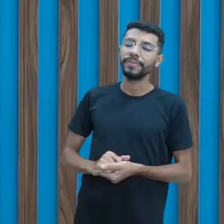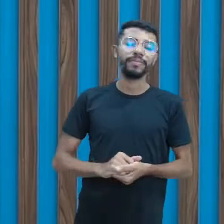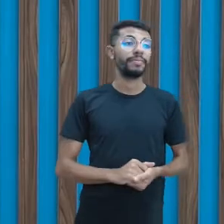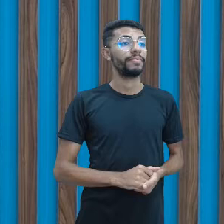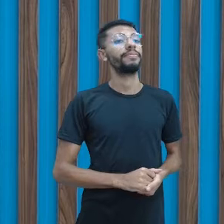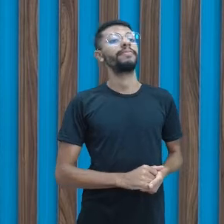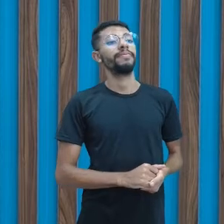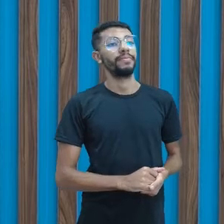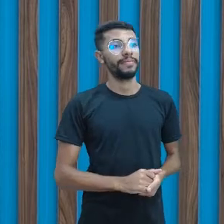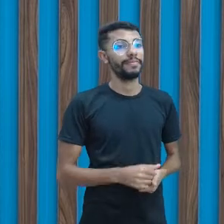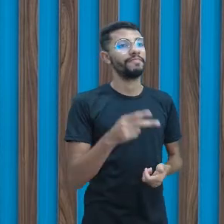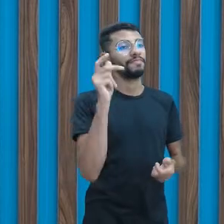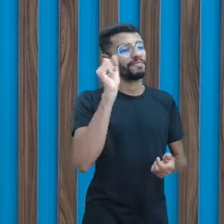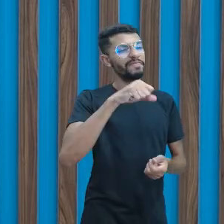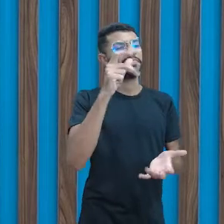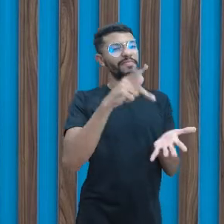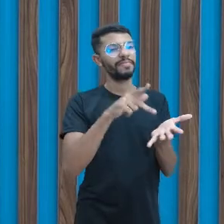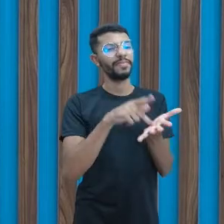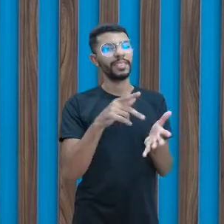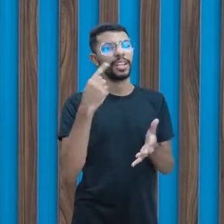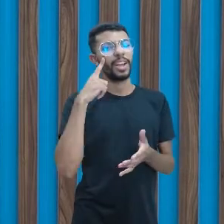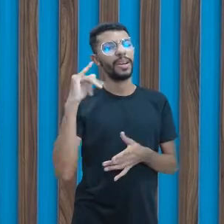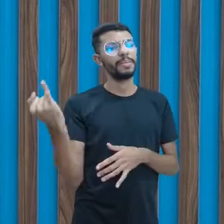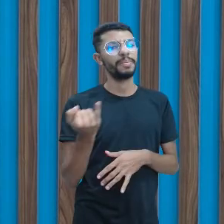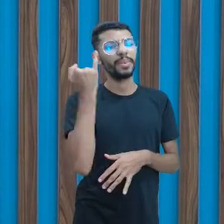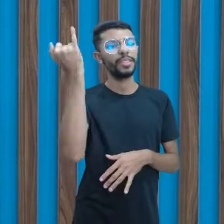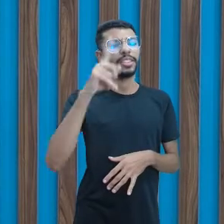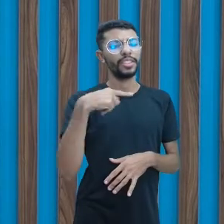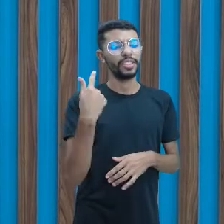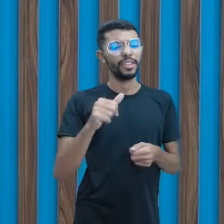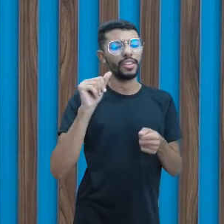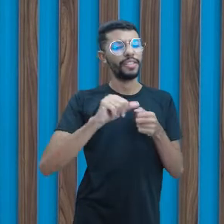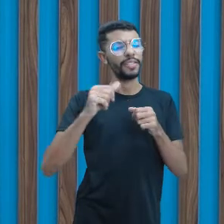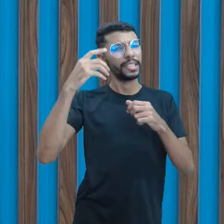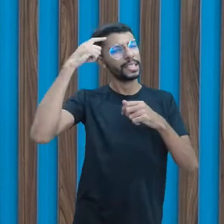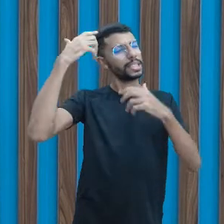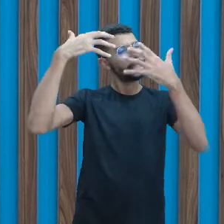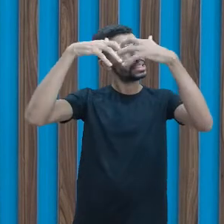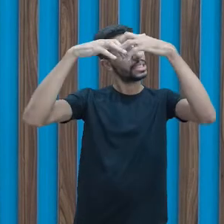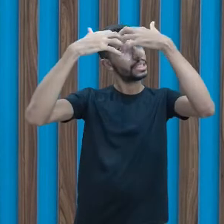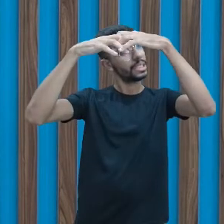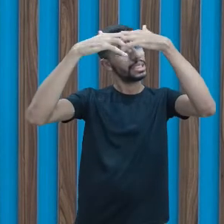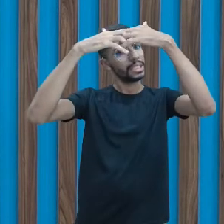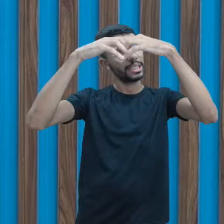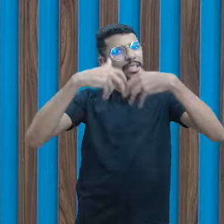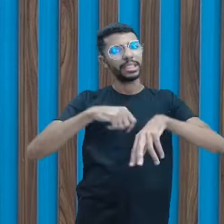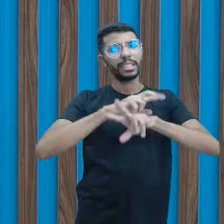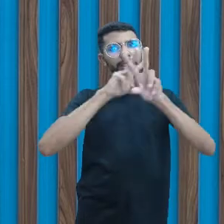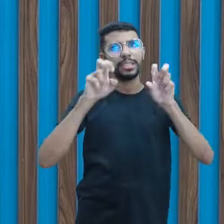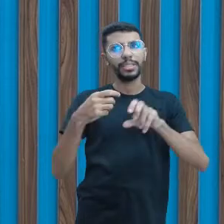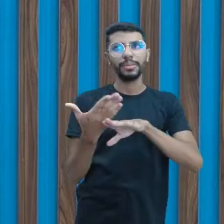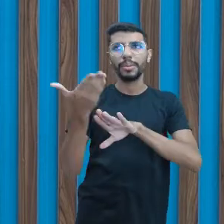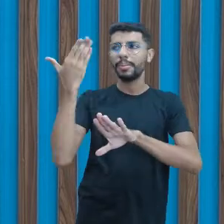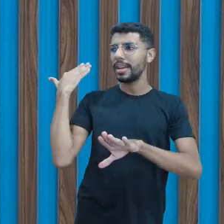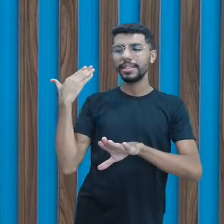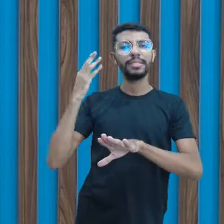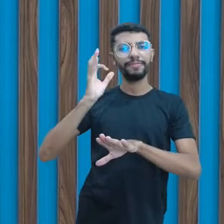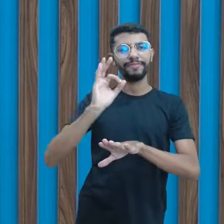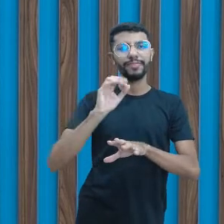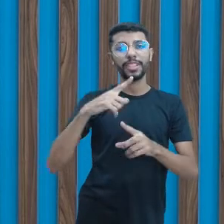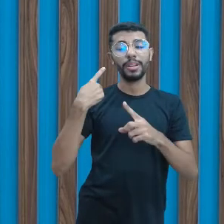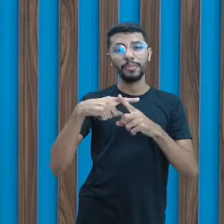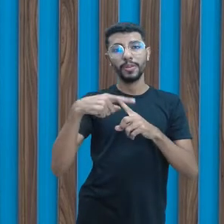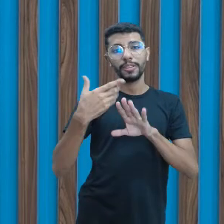É muito importante a gente estar fazendo essa reflexão a respeito do passado, né? Porque